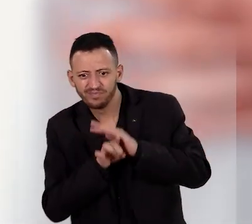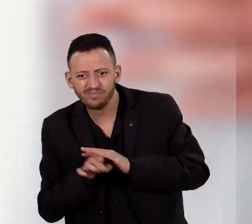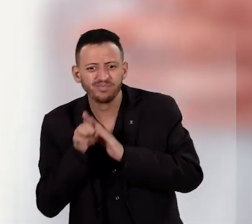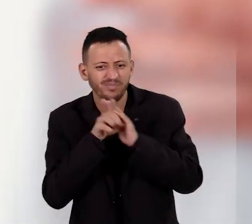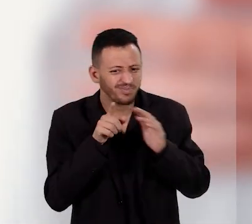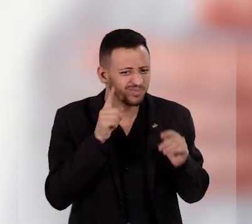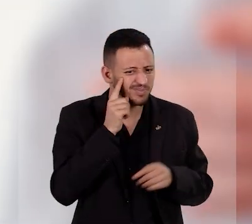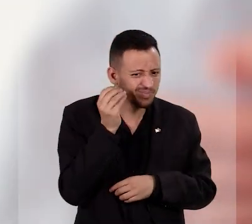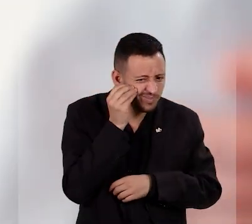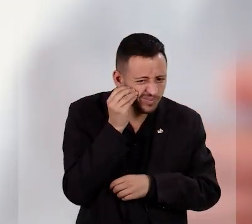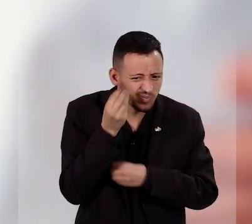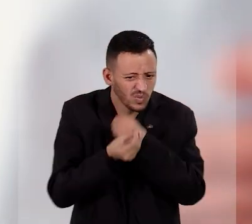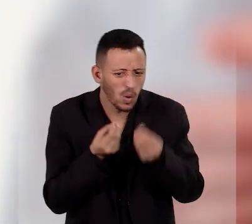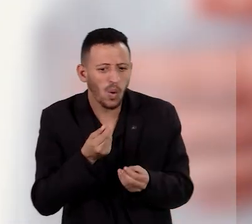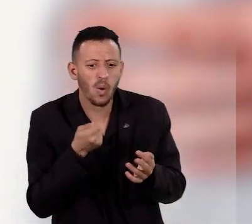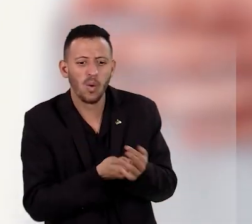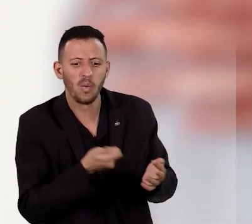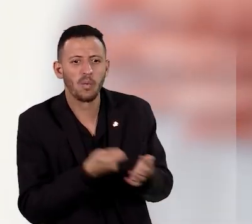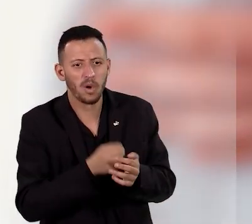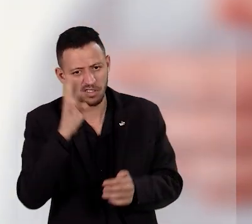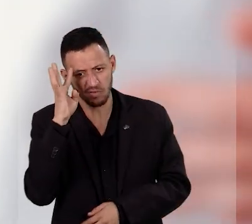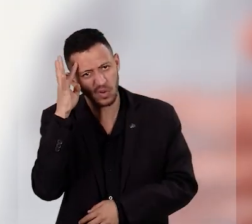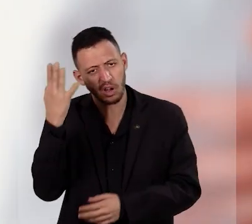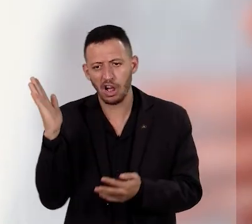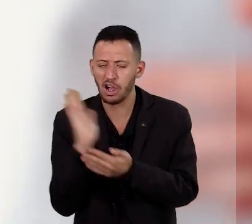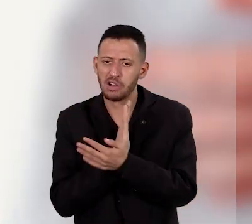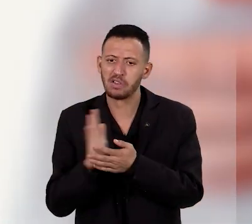ação, fiscaliza, investiga e cobra